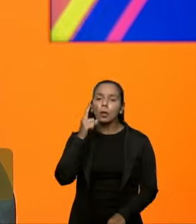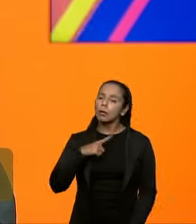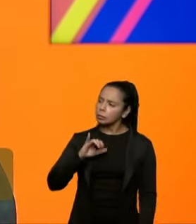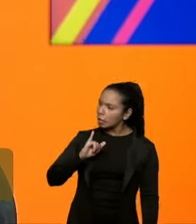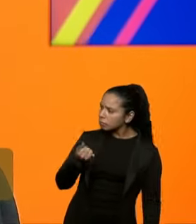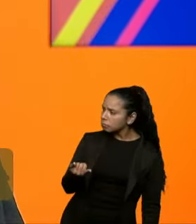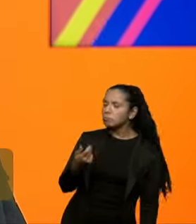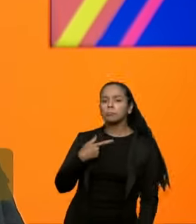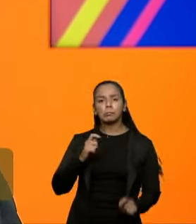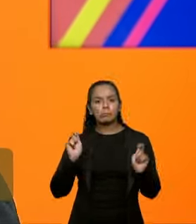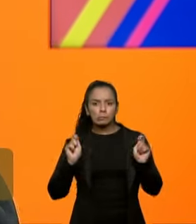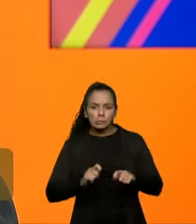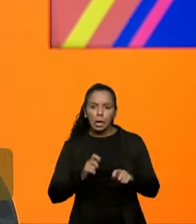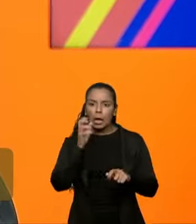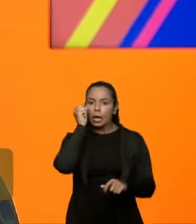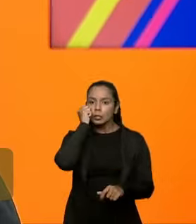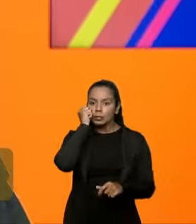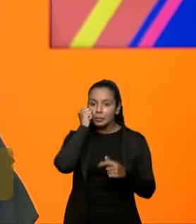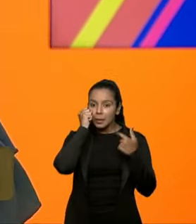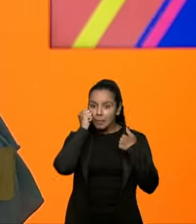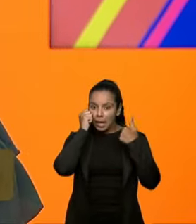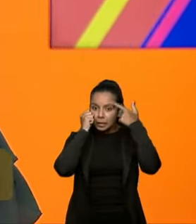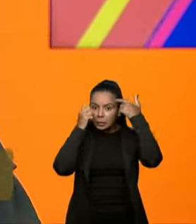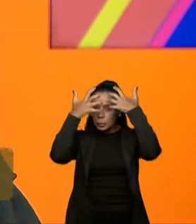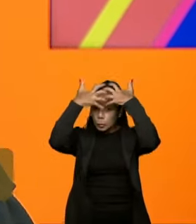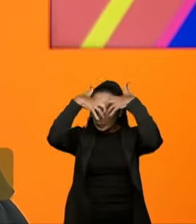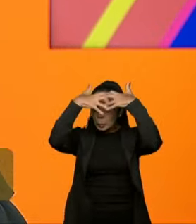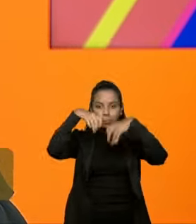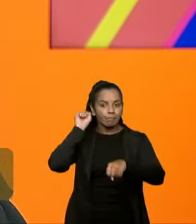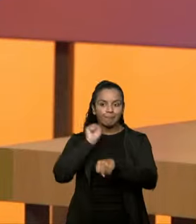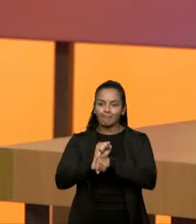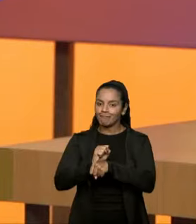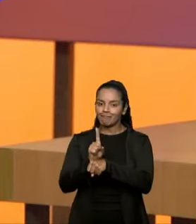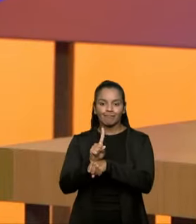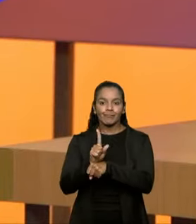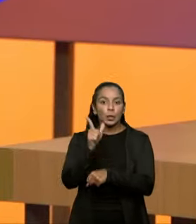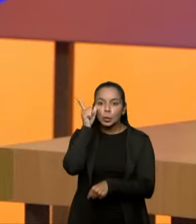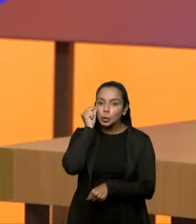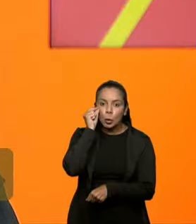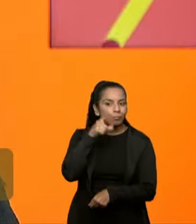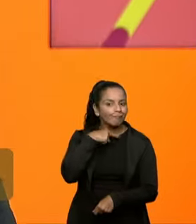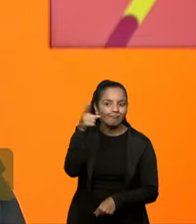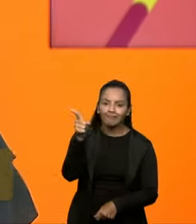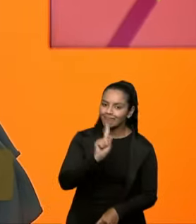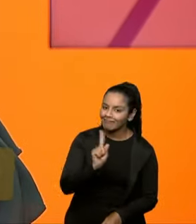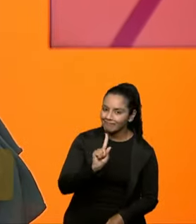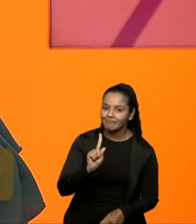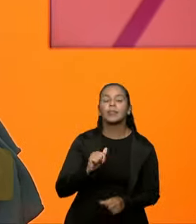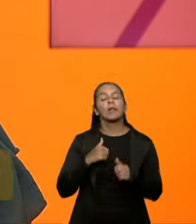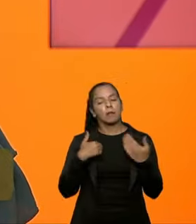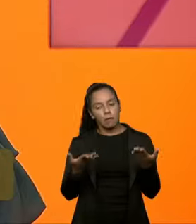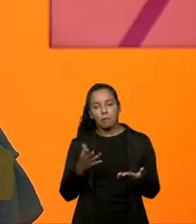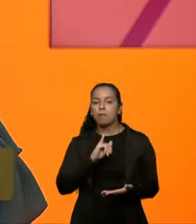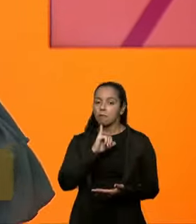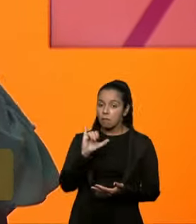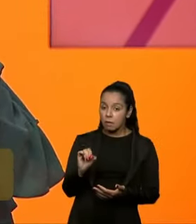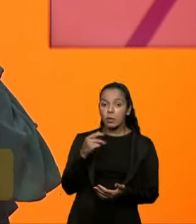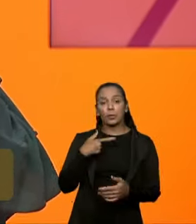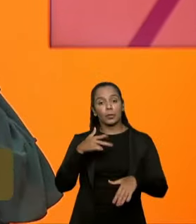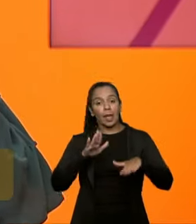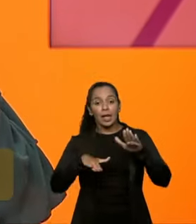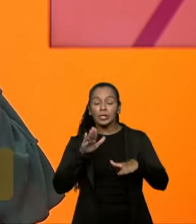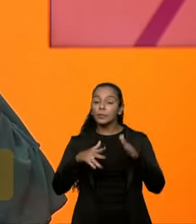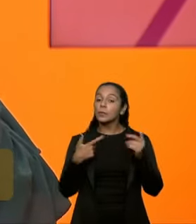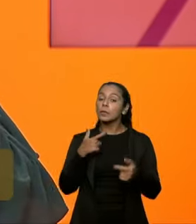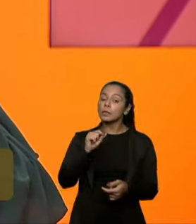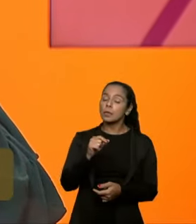dormir, mas eu não desligo. O sono não vem, né? O sono não vem. Sou eu, minha amiga. E isto, muitas vezes,